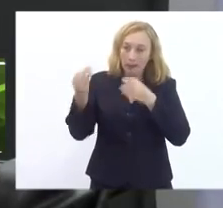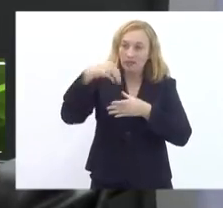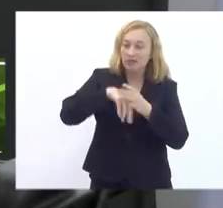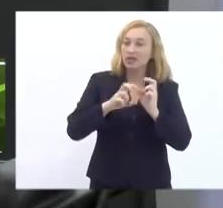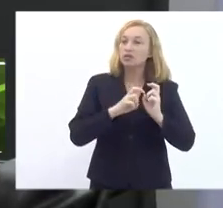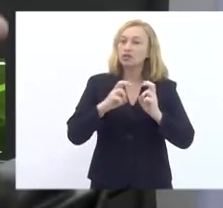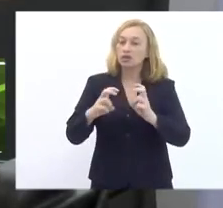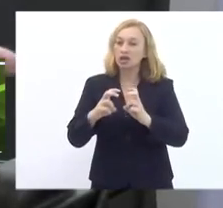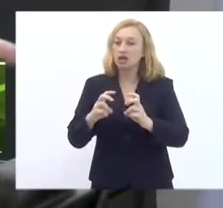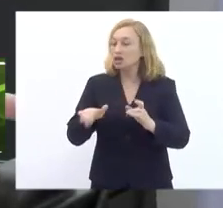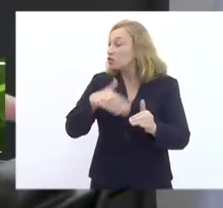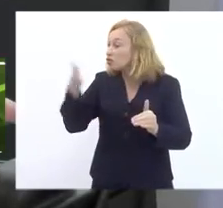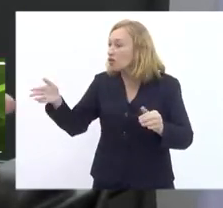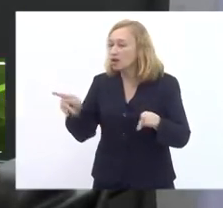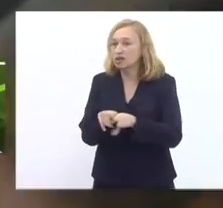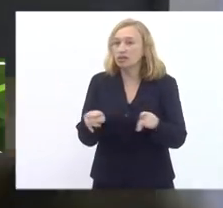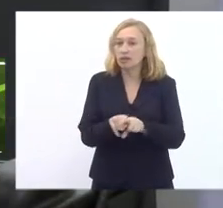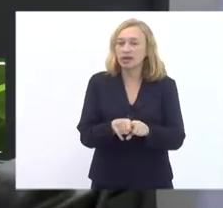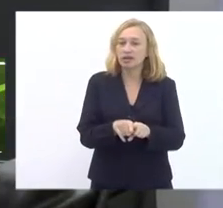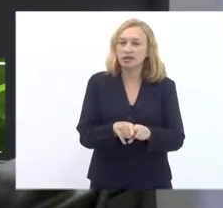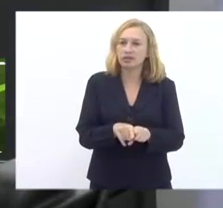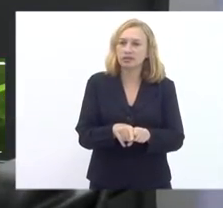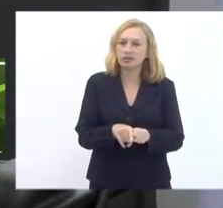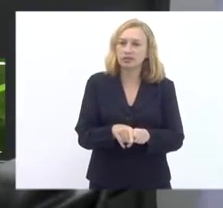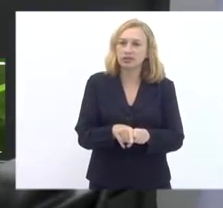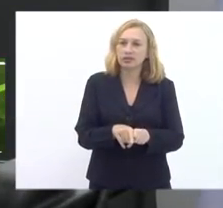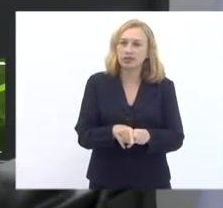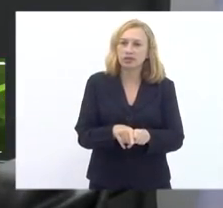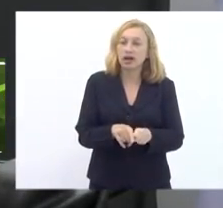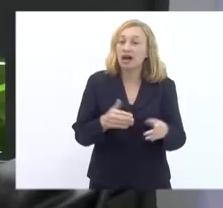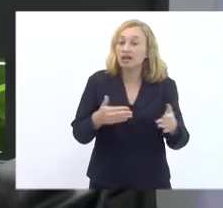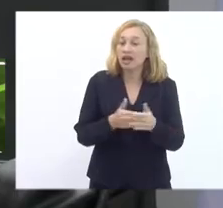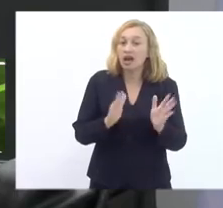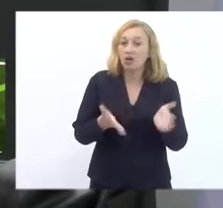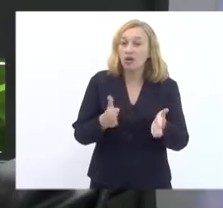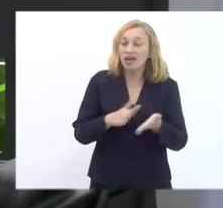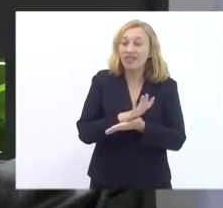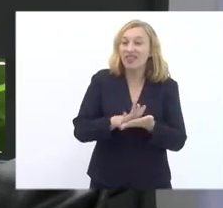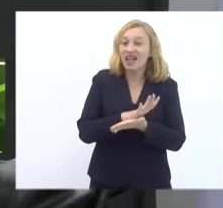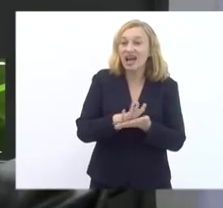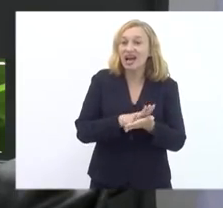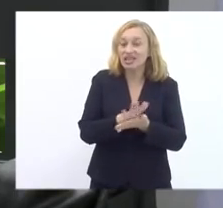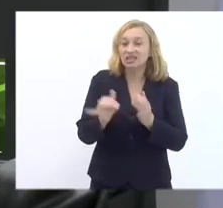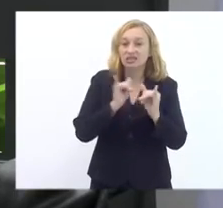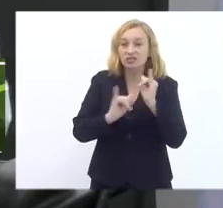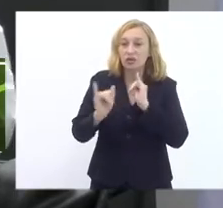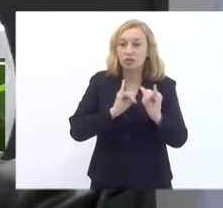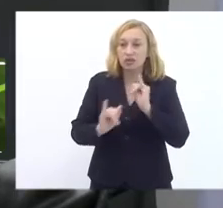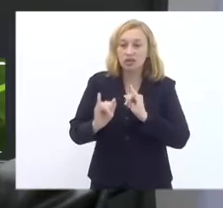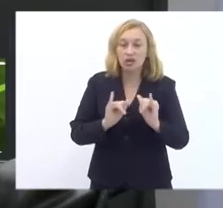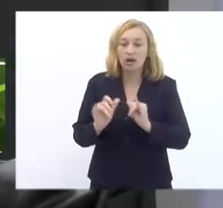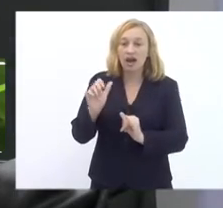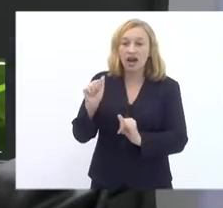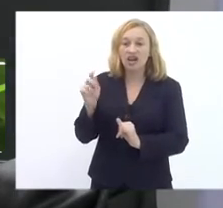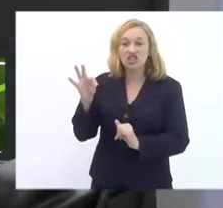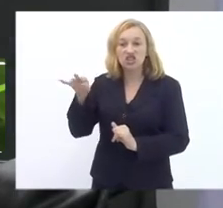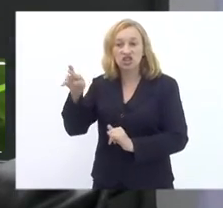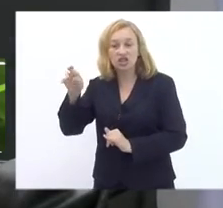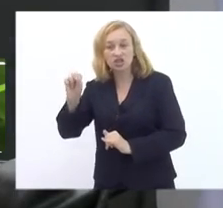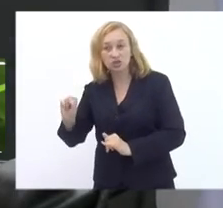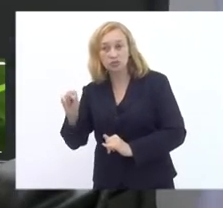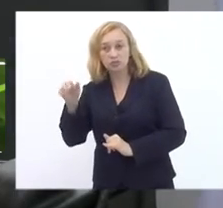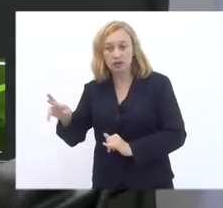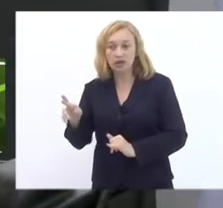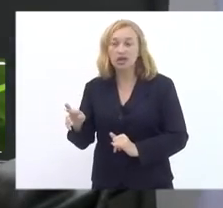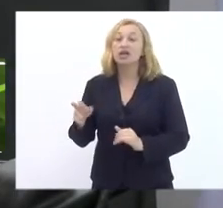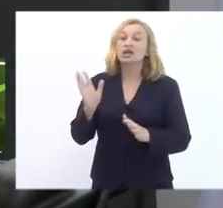quem estava lá de fora na plataforma. E isso até agora eu não vi por parte da Getrans, porque até ouvi da parte da Getrans, se notificou